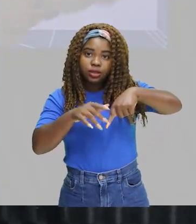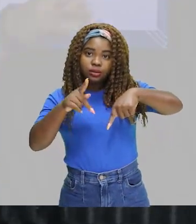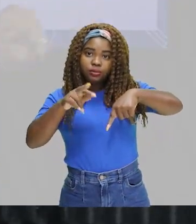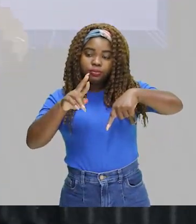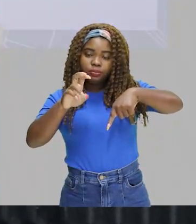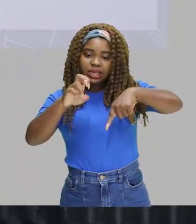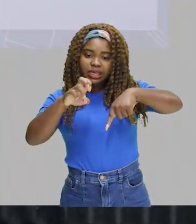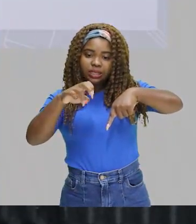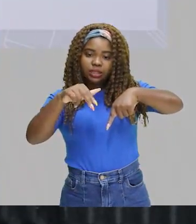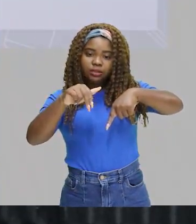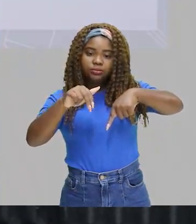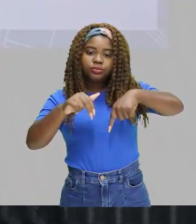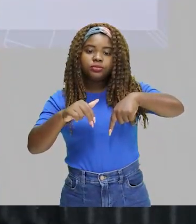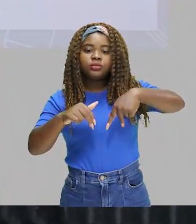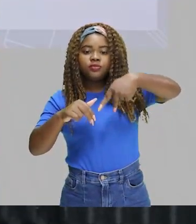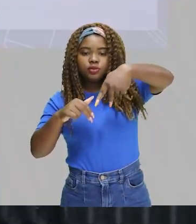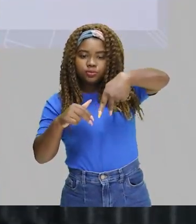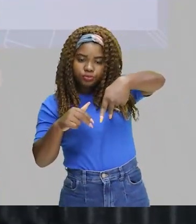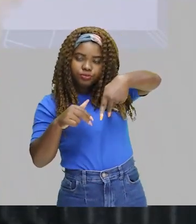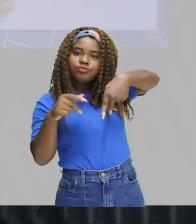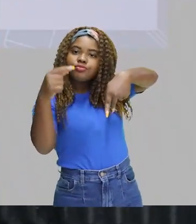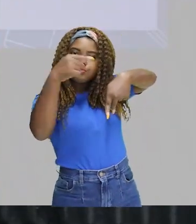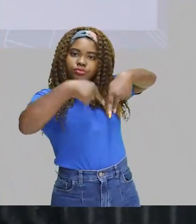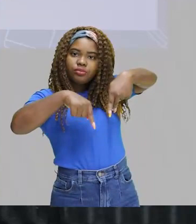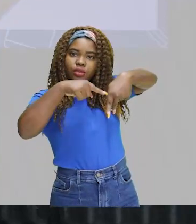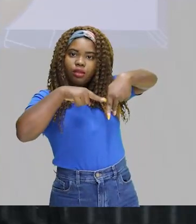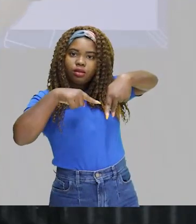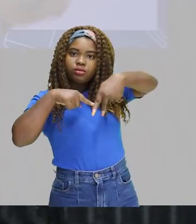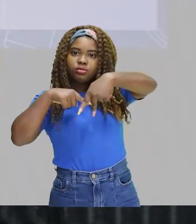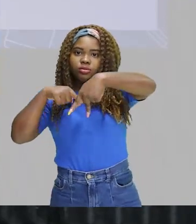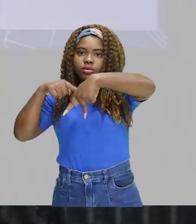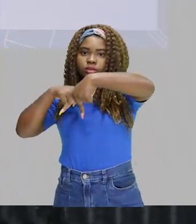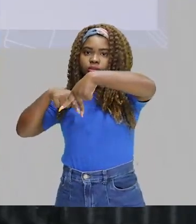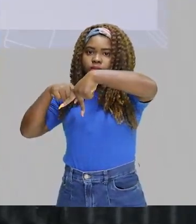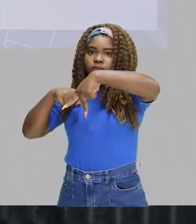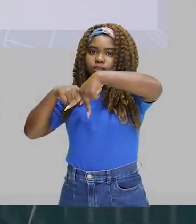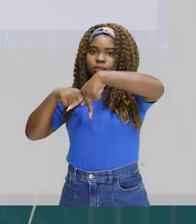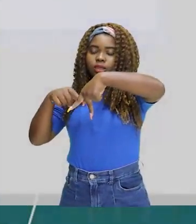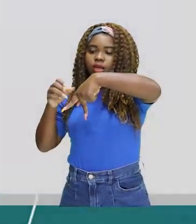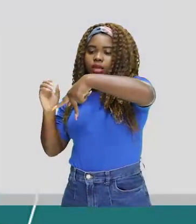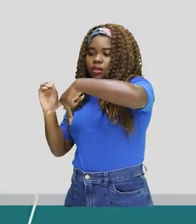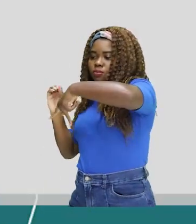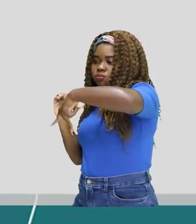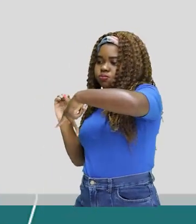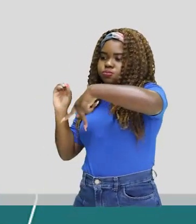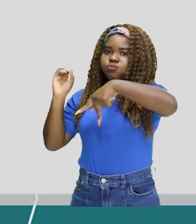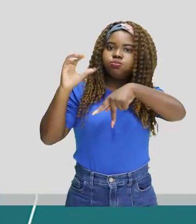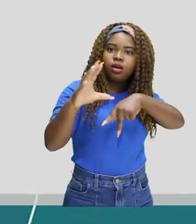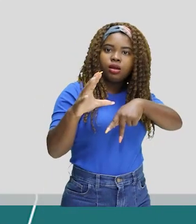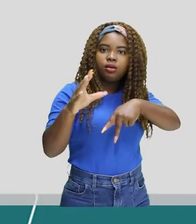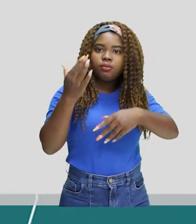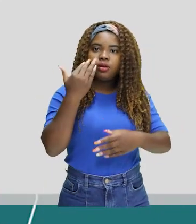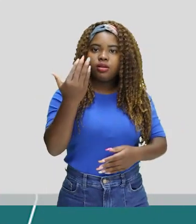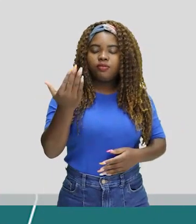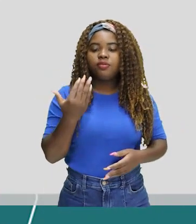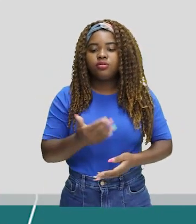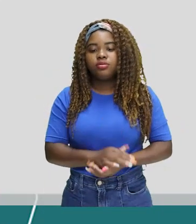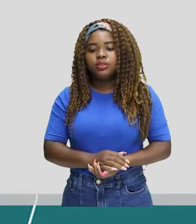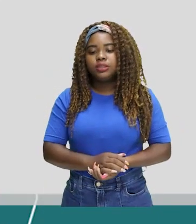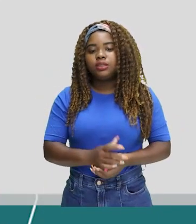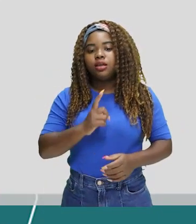lá atrás mesmo, e assim ela arremessa esse peso para a frente. Aí existem essas fases aqui,